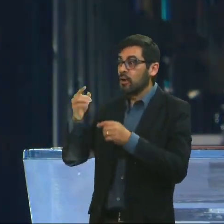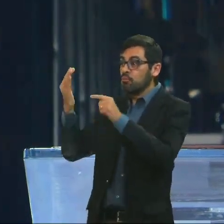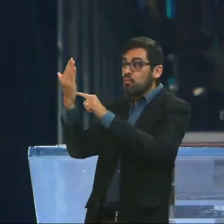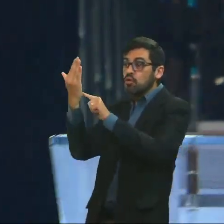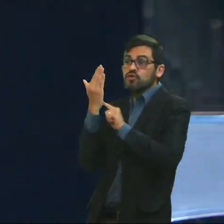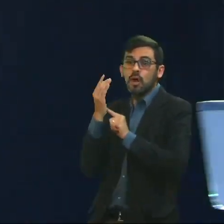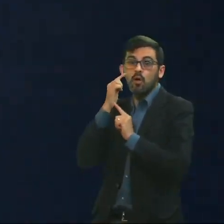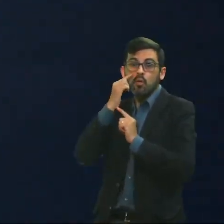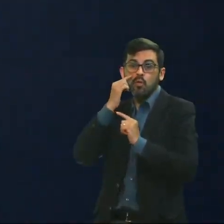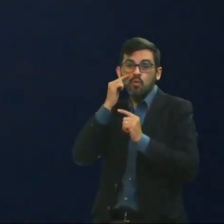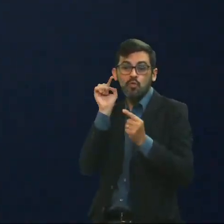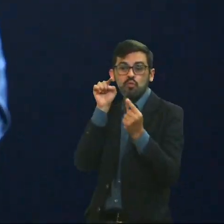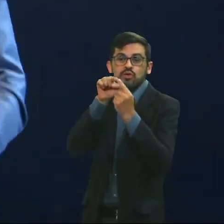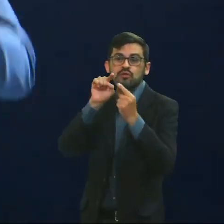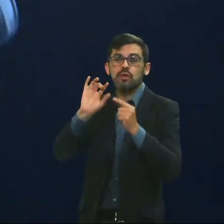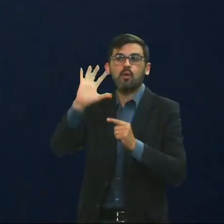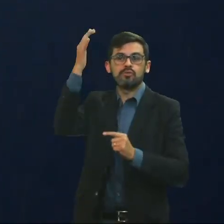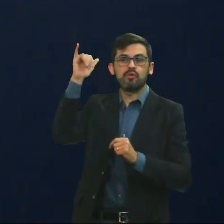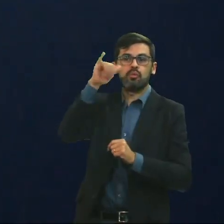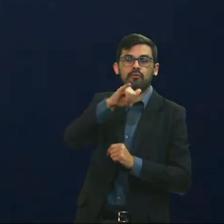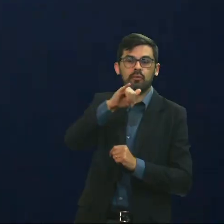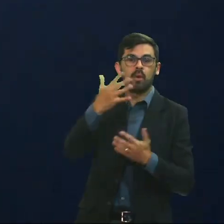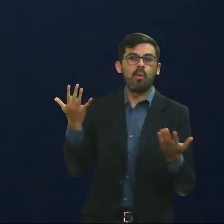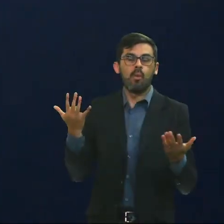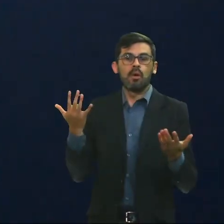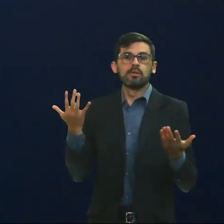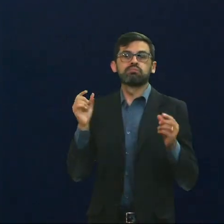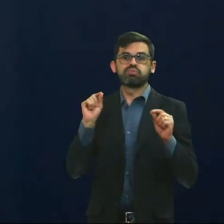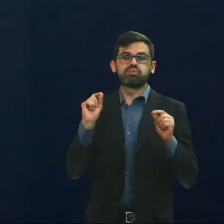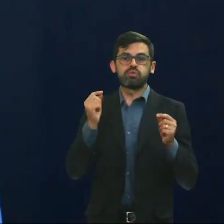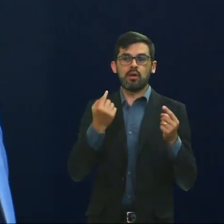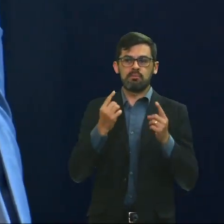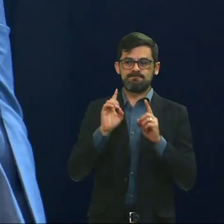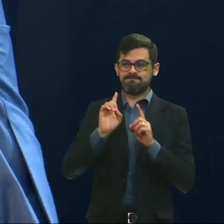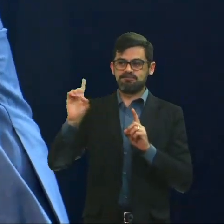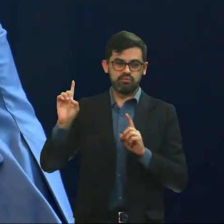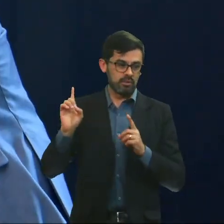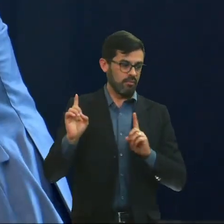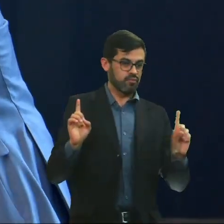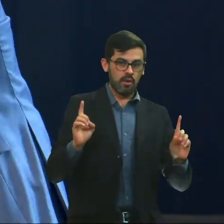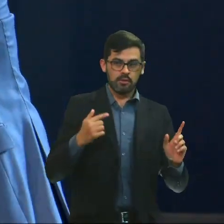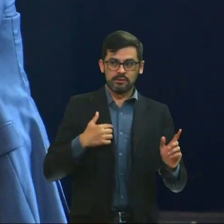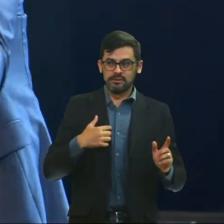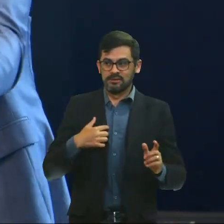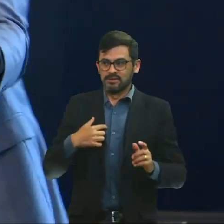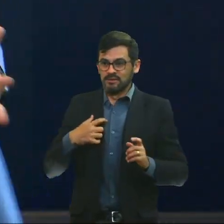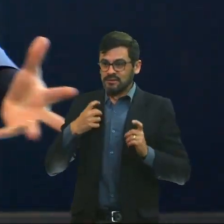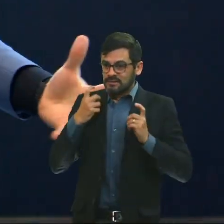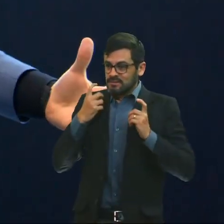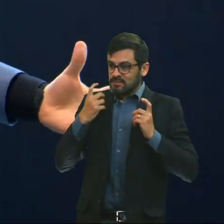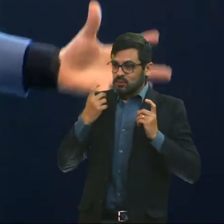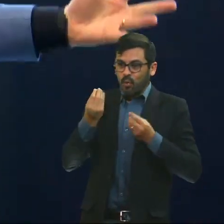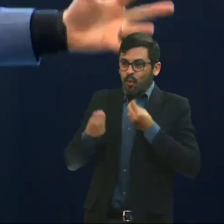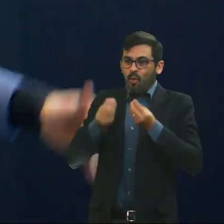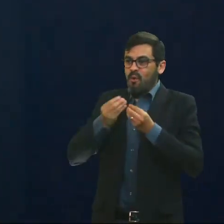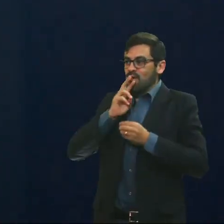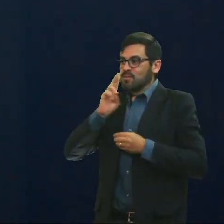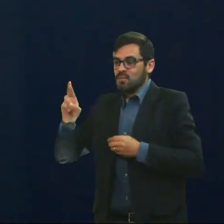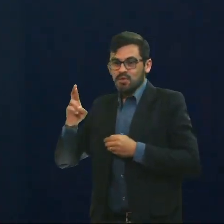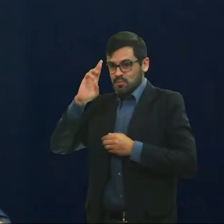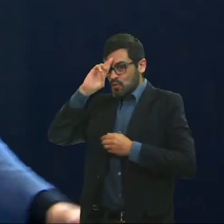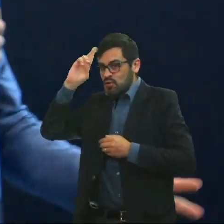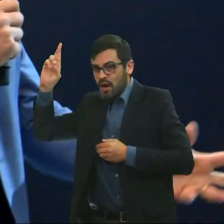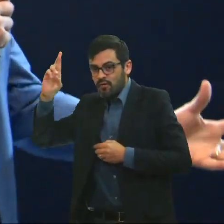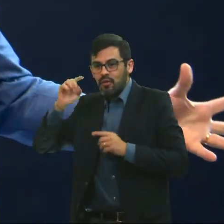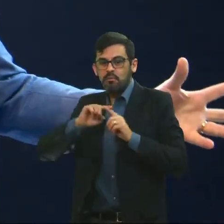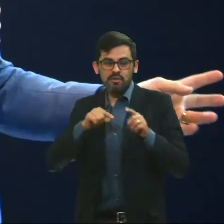problema. E aí ele falou e virou as costas e falou, o que eu disse? Meu Deus, e agora? E